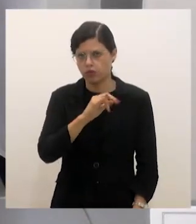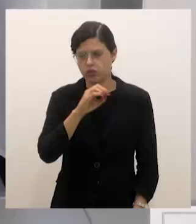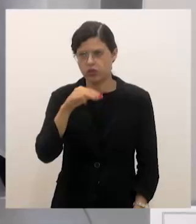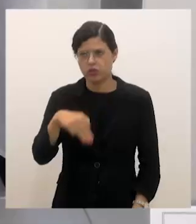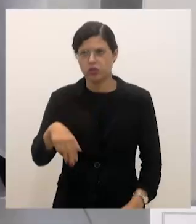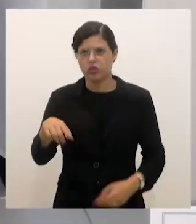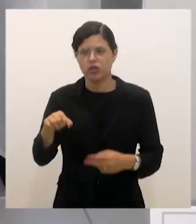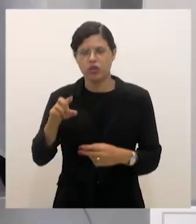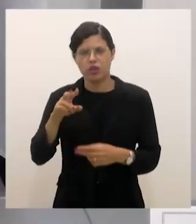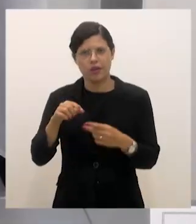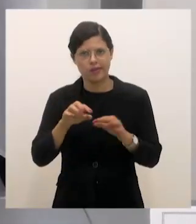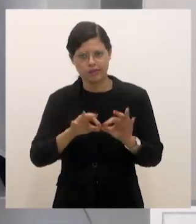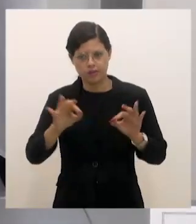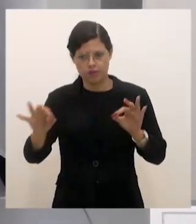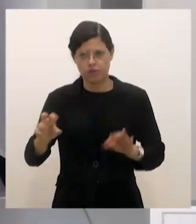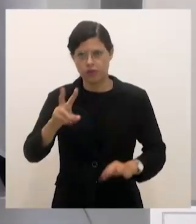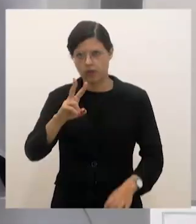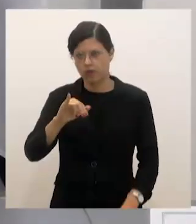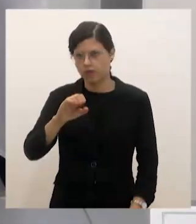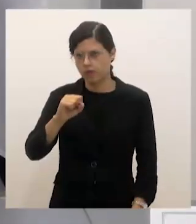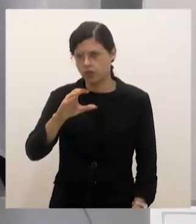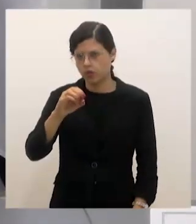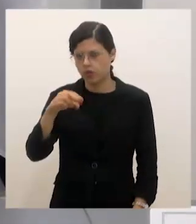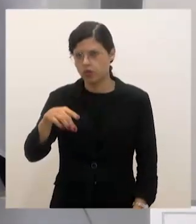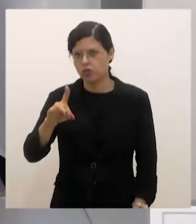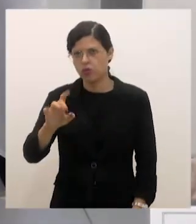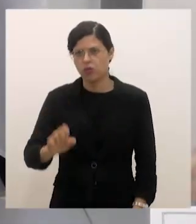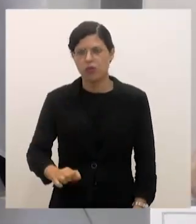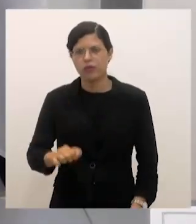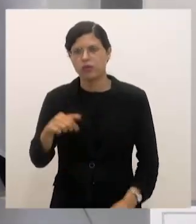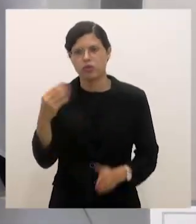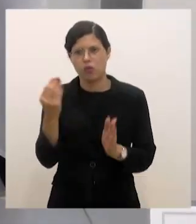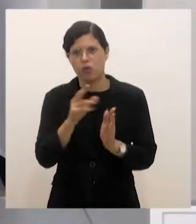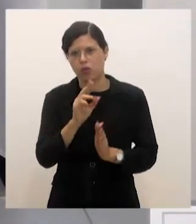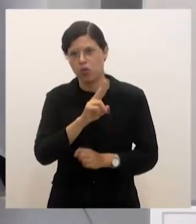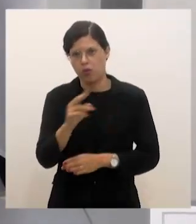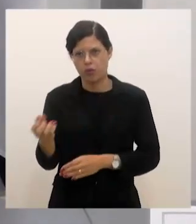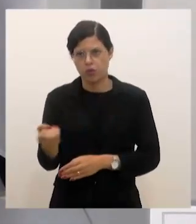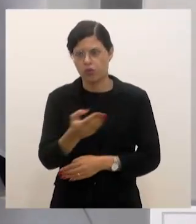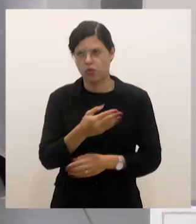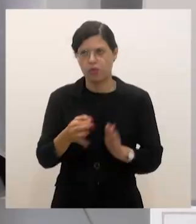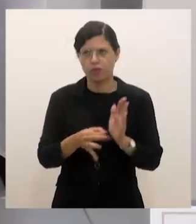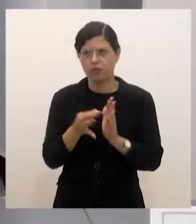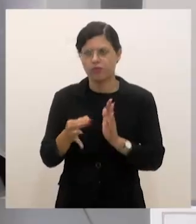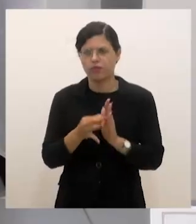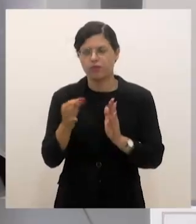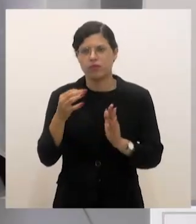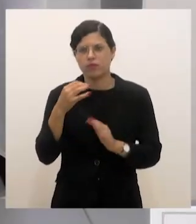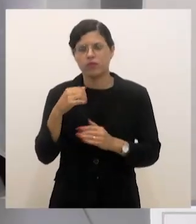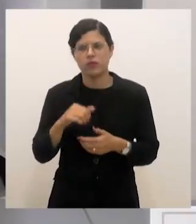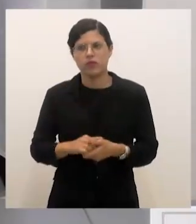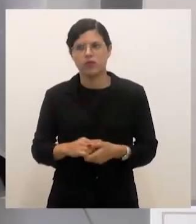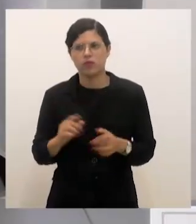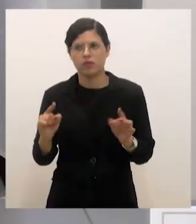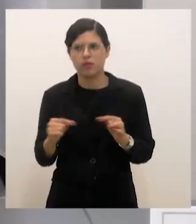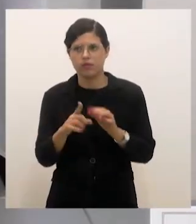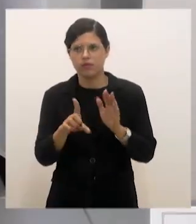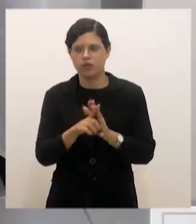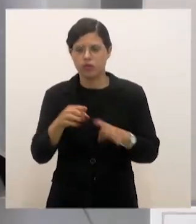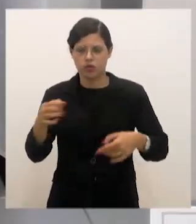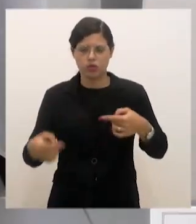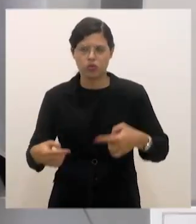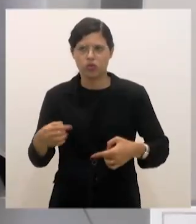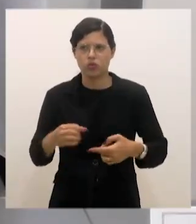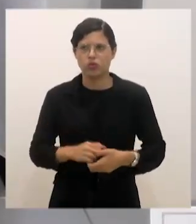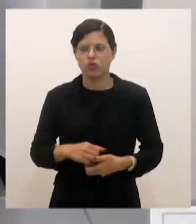município de Trajano de Moraes, Rio de Janeiro, para parecer deputado Alexandre Knoploch. Legalidade. Pela legalidade. Discutir, presidente. Para discutir, deputado Carlos